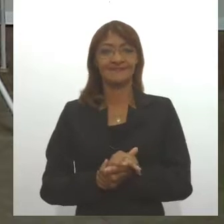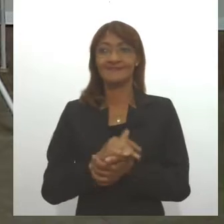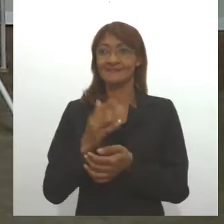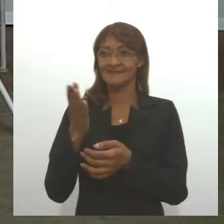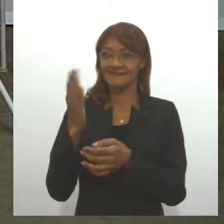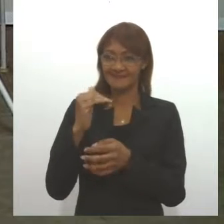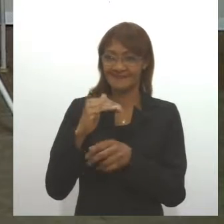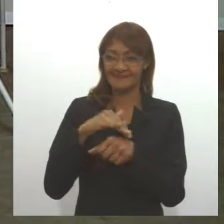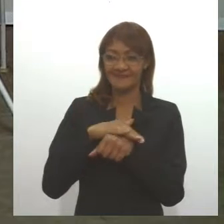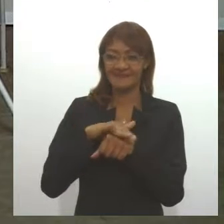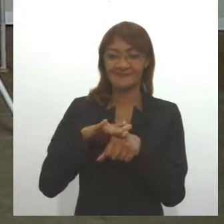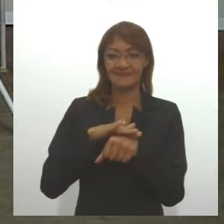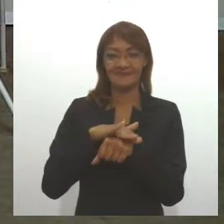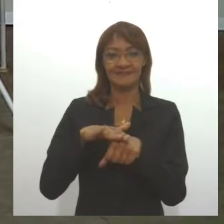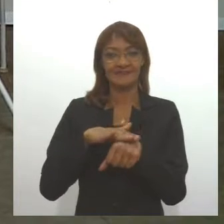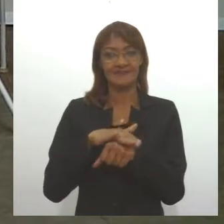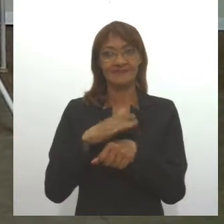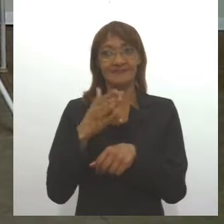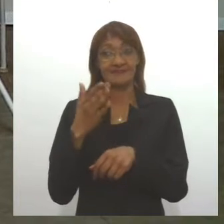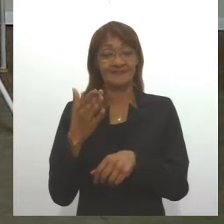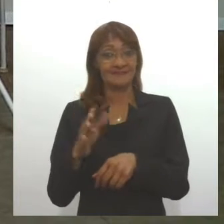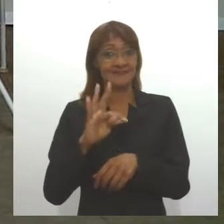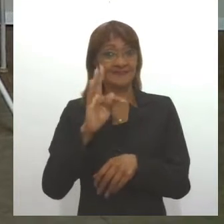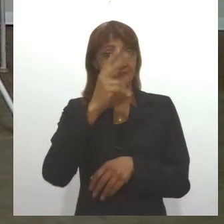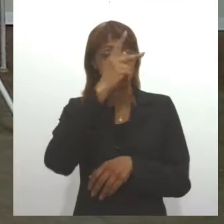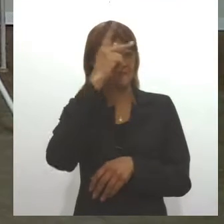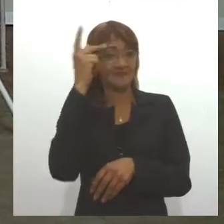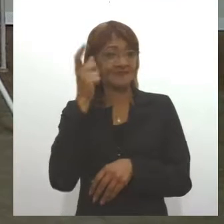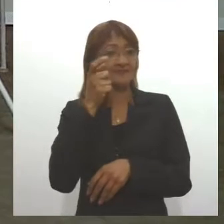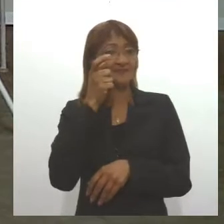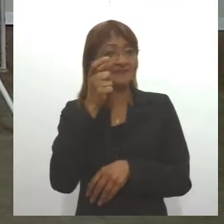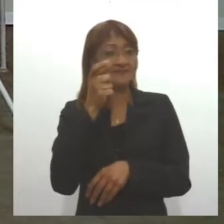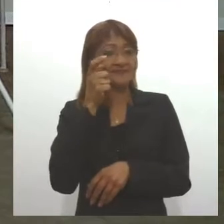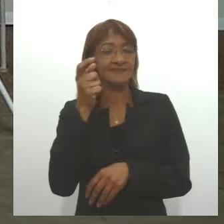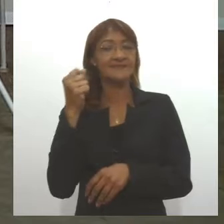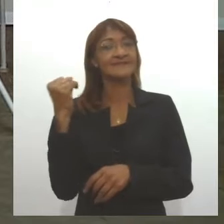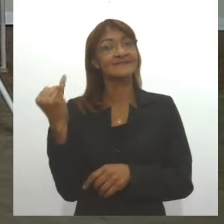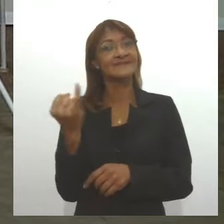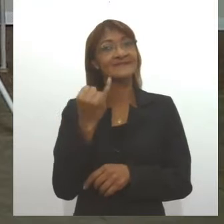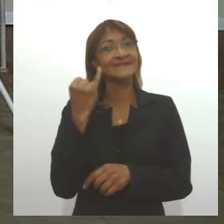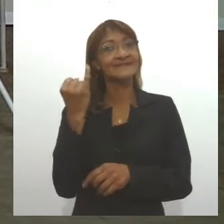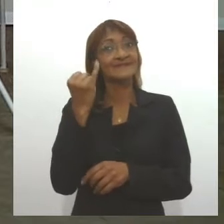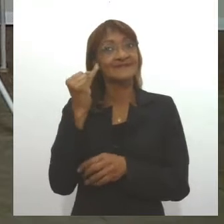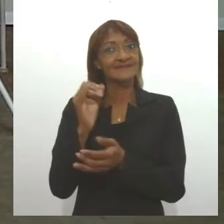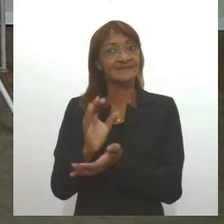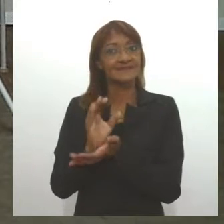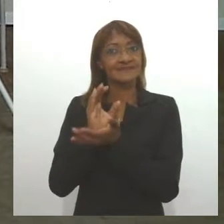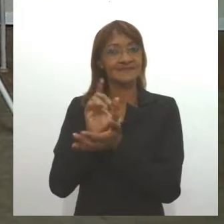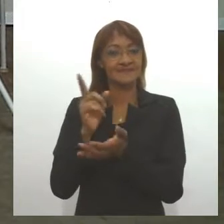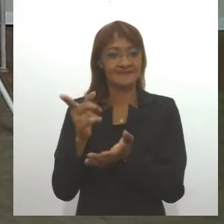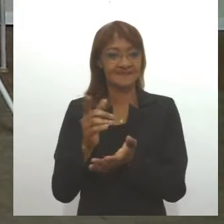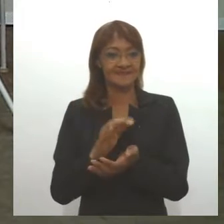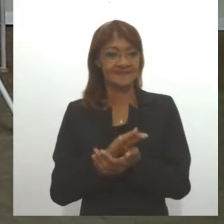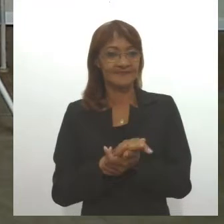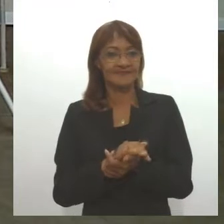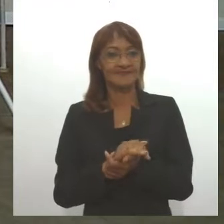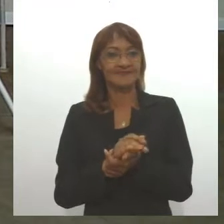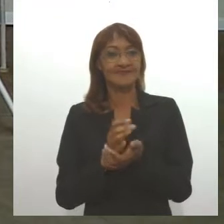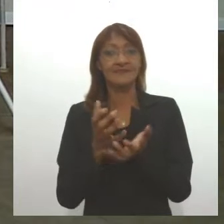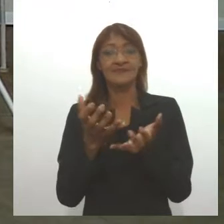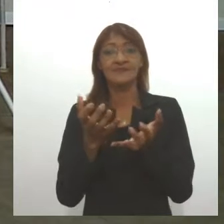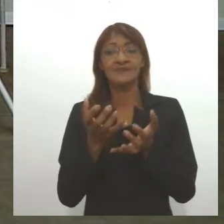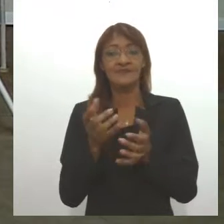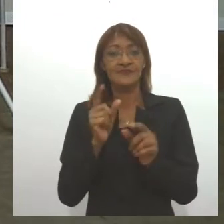dialogar aí com os nossos telespectadores e telespectadoras sobre a importância do Conselho. Eu queria começar